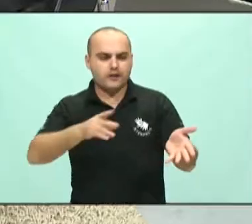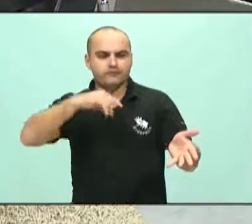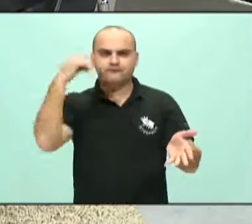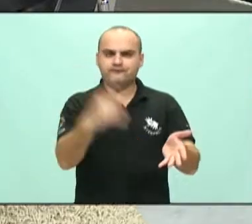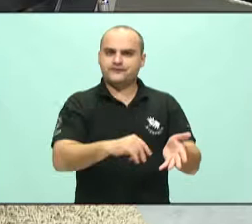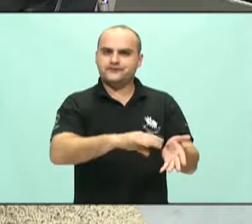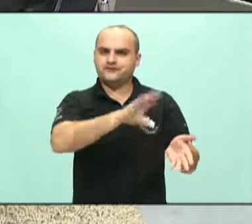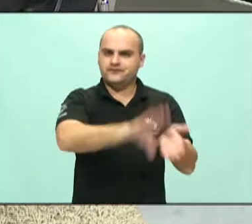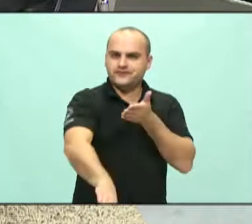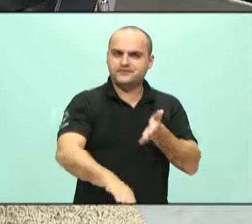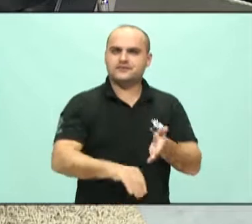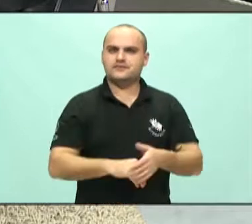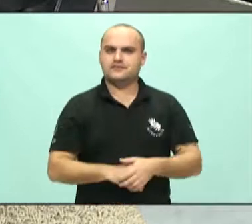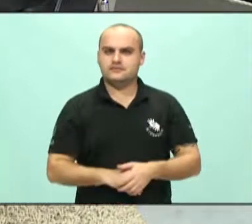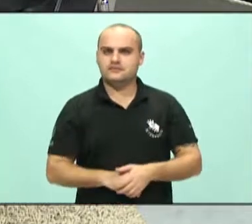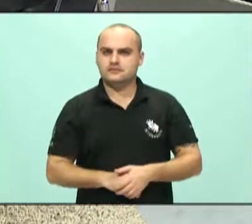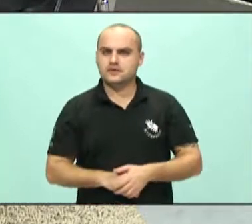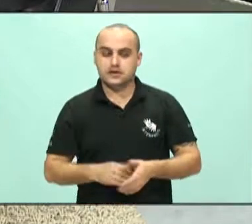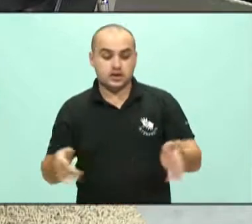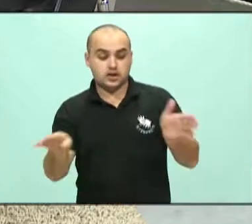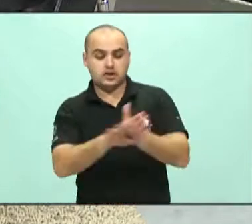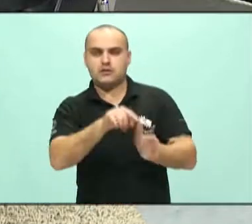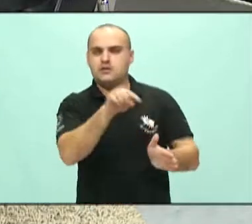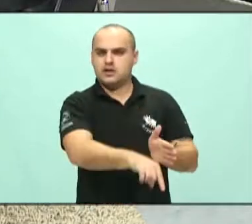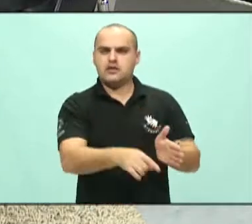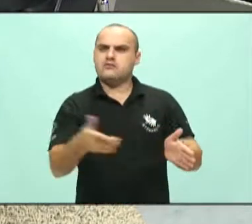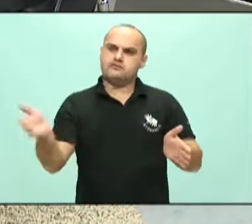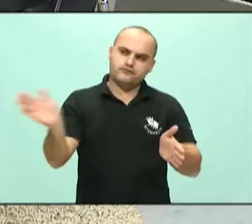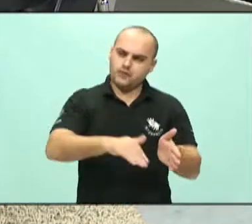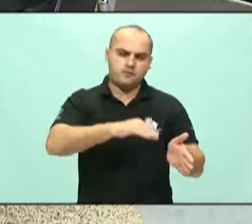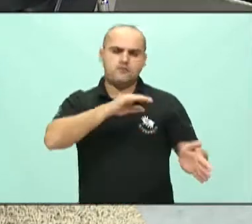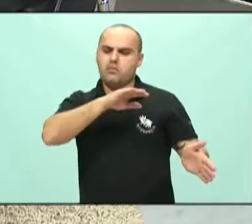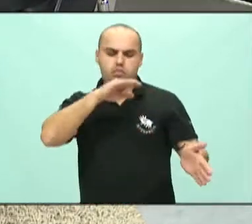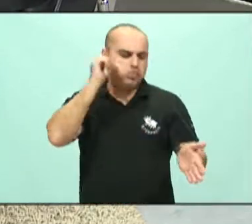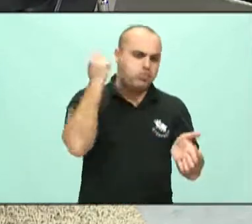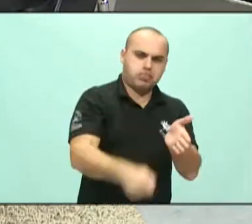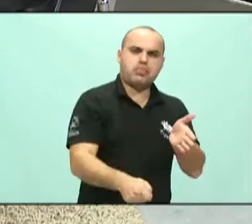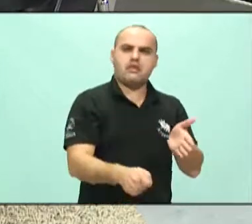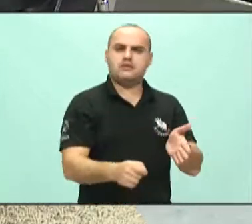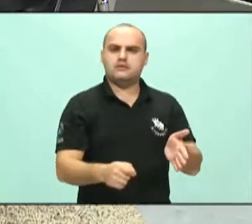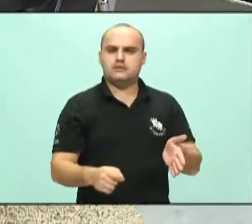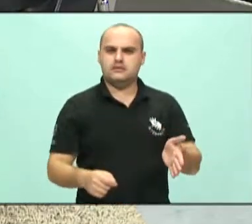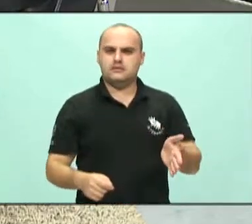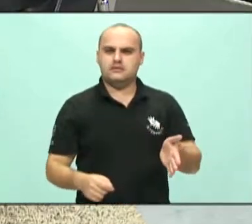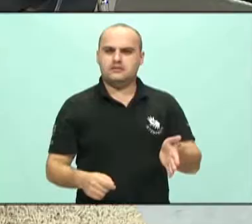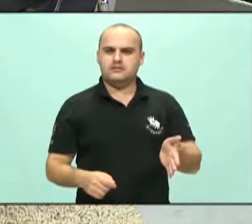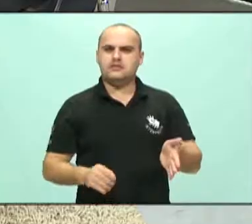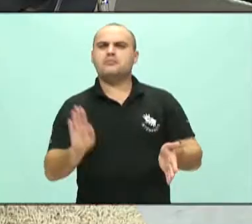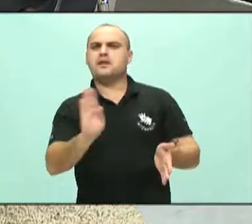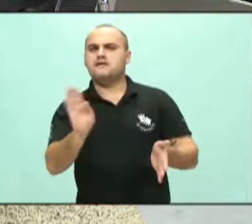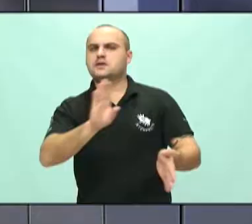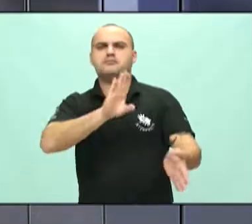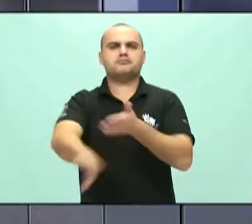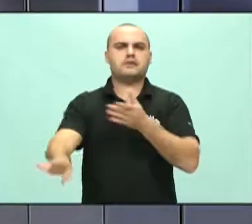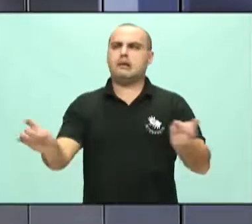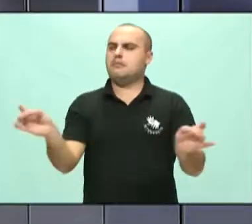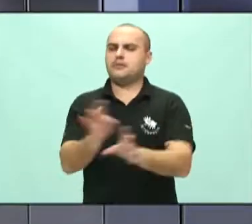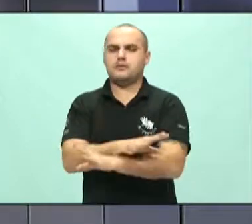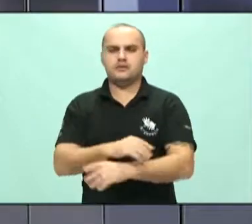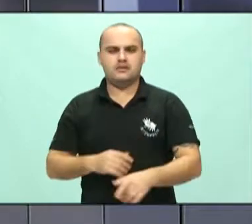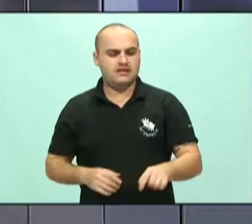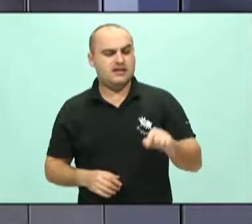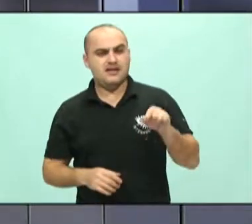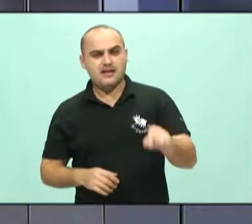vir e agora dá com pau na cabeça para matar. Isso não é justo, isso não é correto, isso não é legal